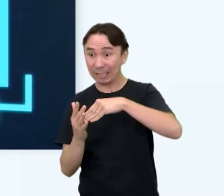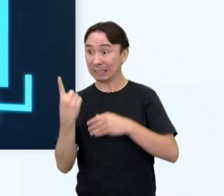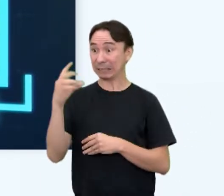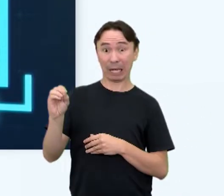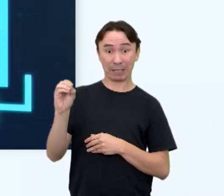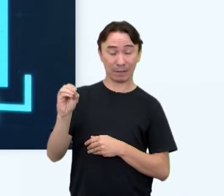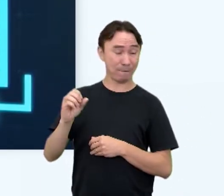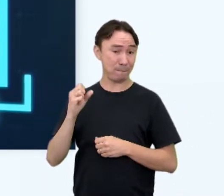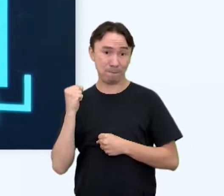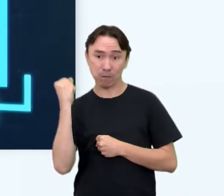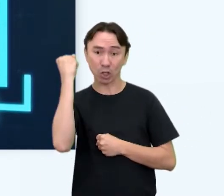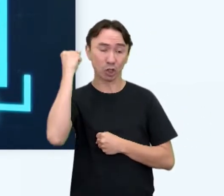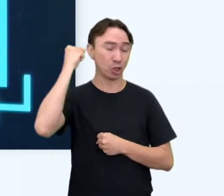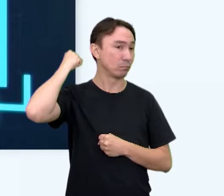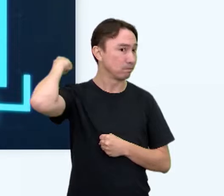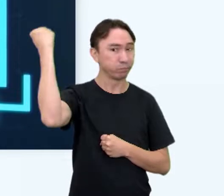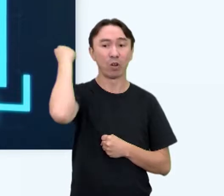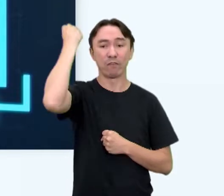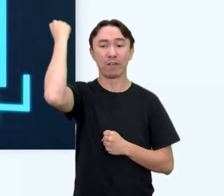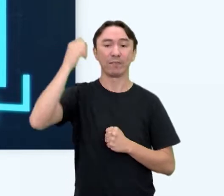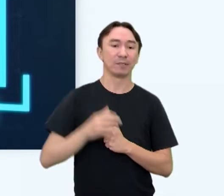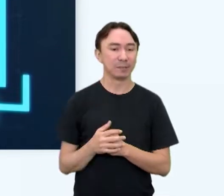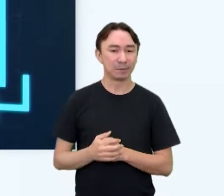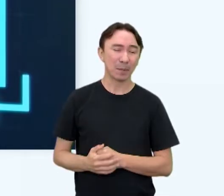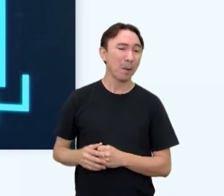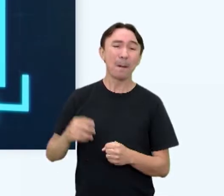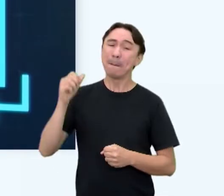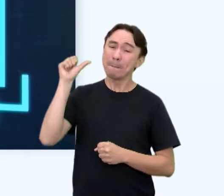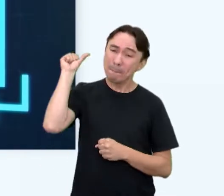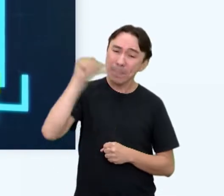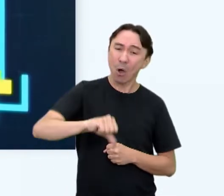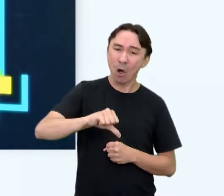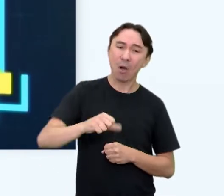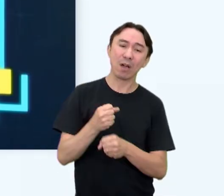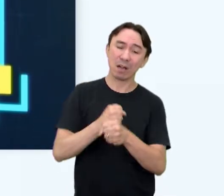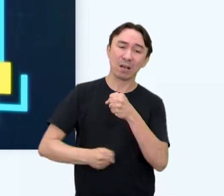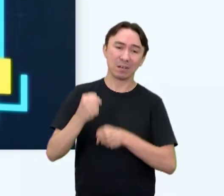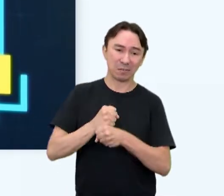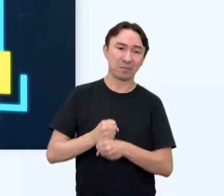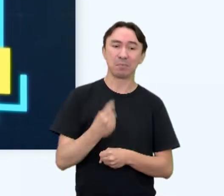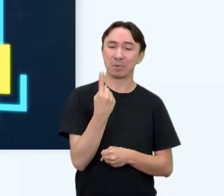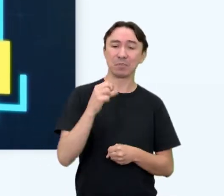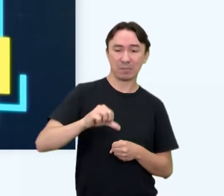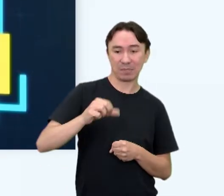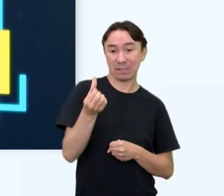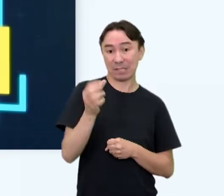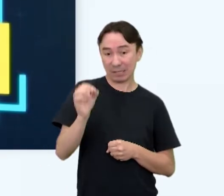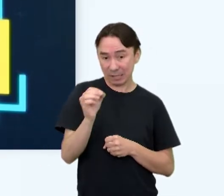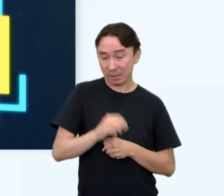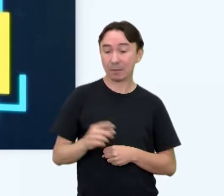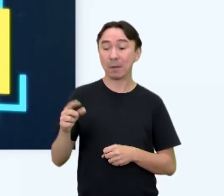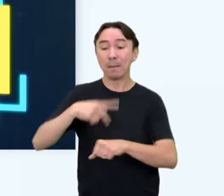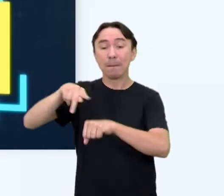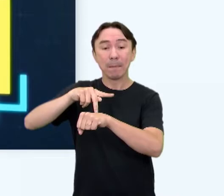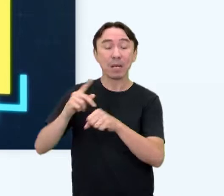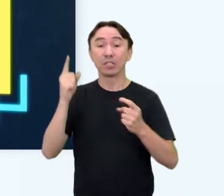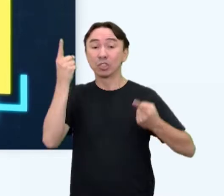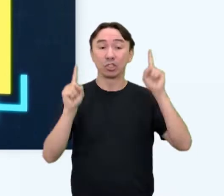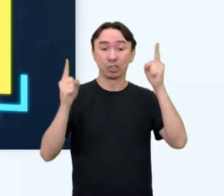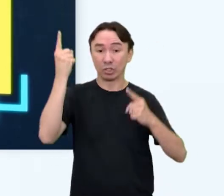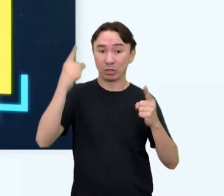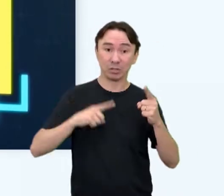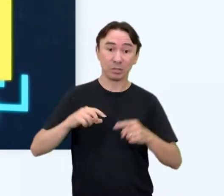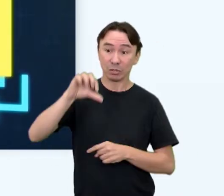maior intensidade já registrado ocorreu em 1960, no Chile, atingindo 9,5 na escala